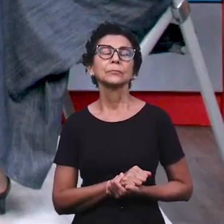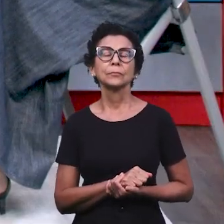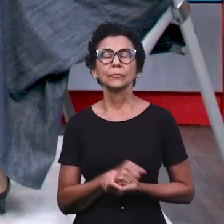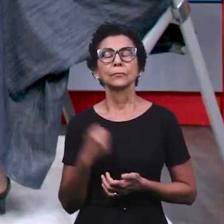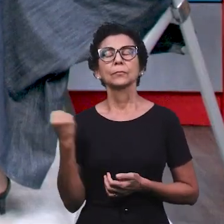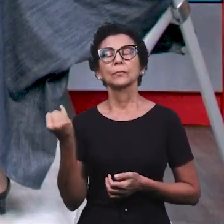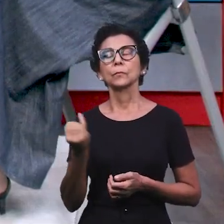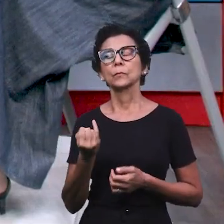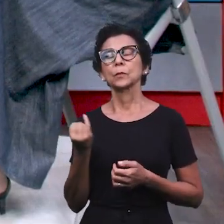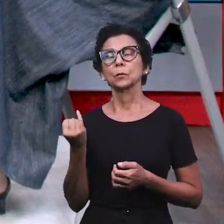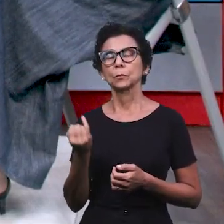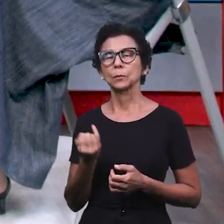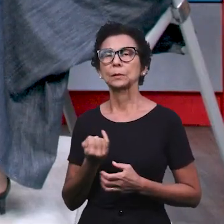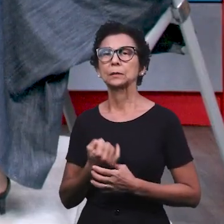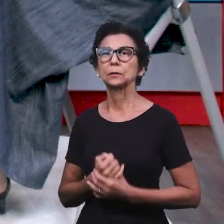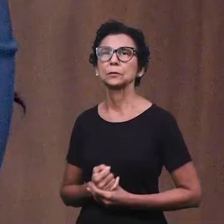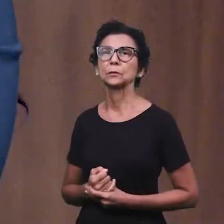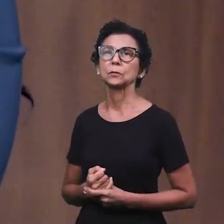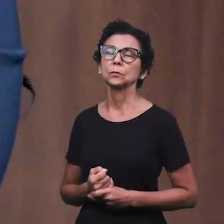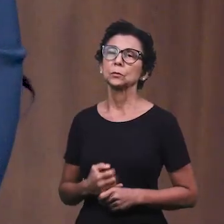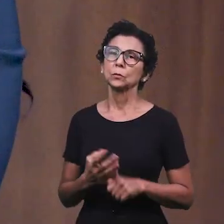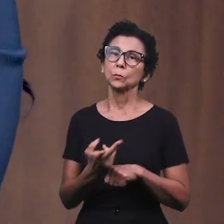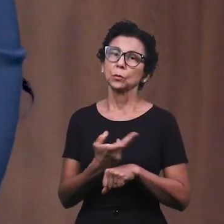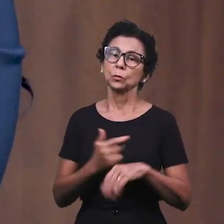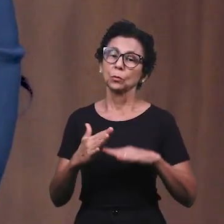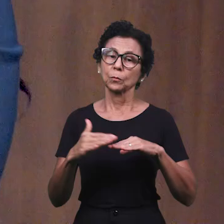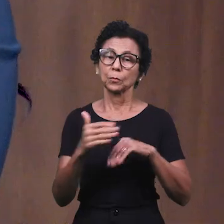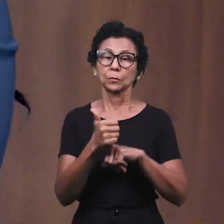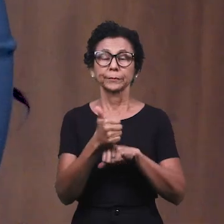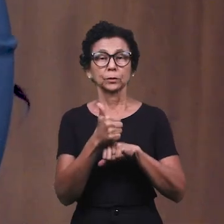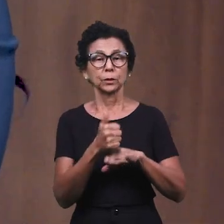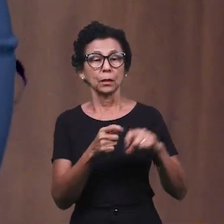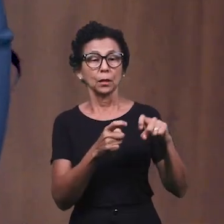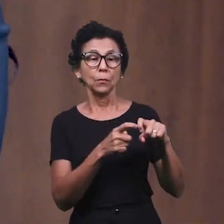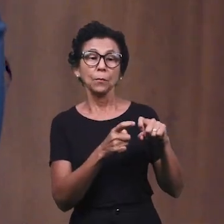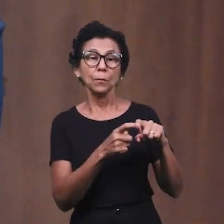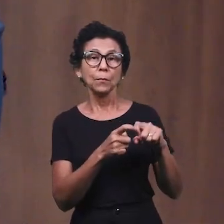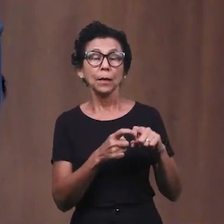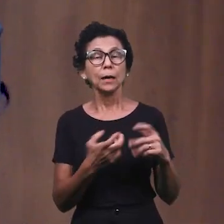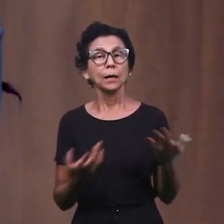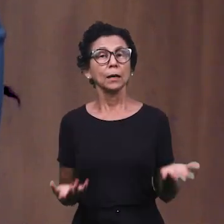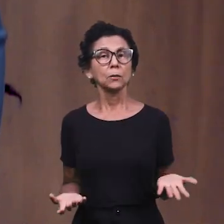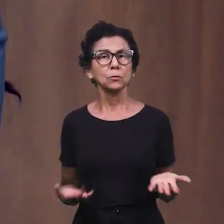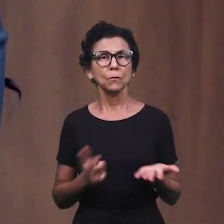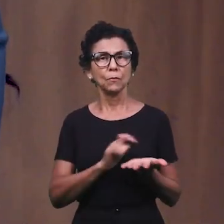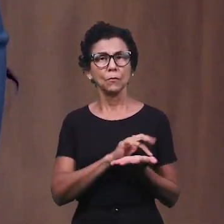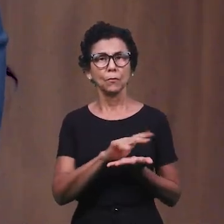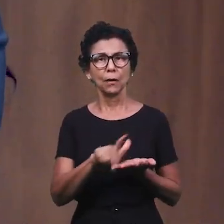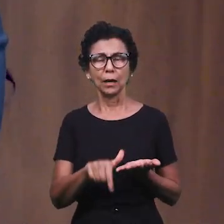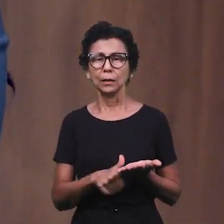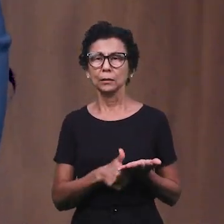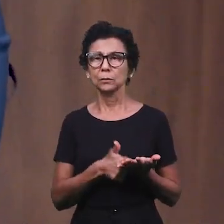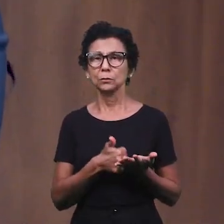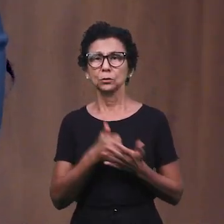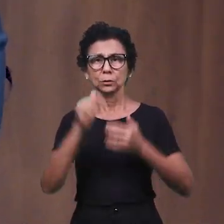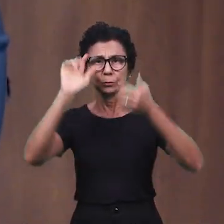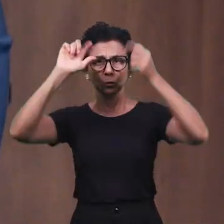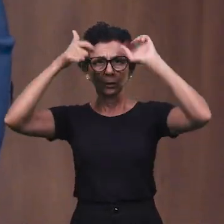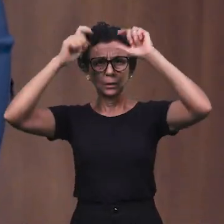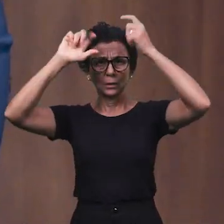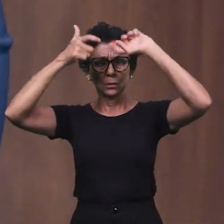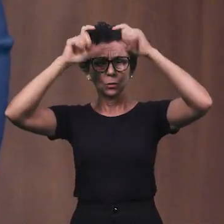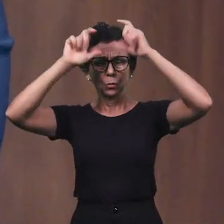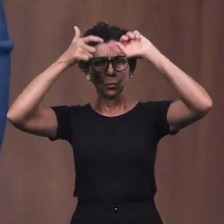Por isso que é importante sempre procurar o profissional médico para orientar, porque existem vários tipos de transtorno